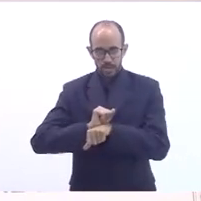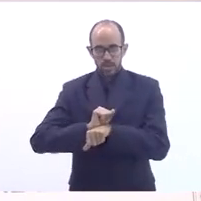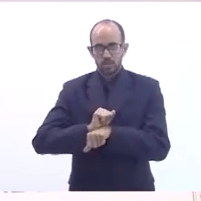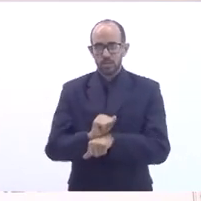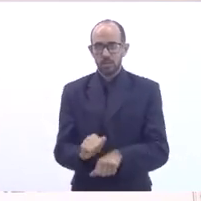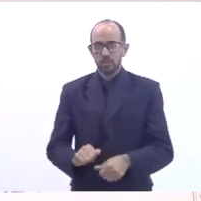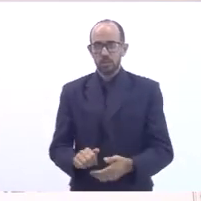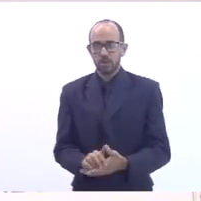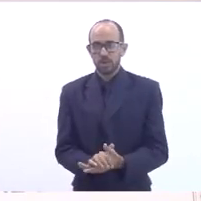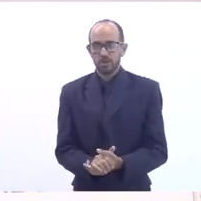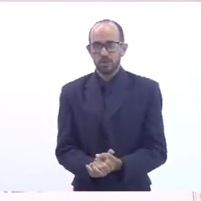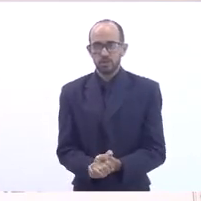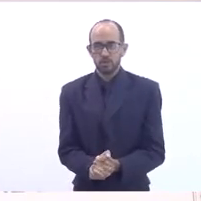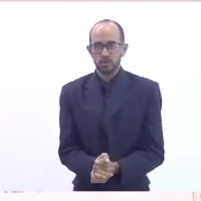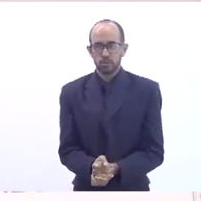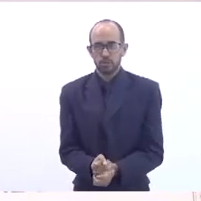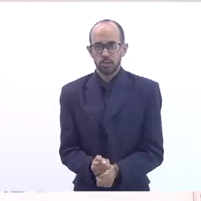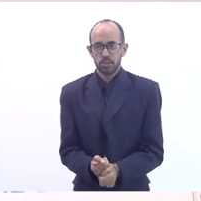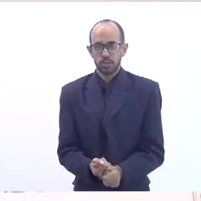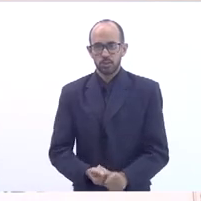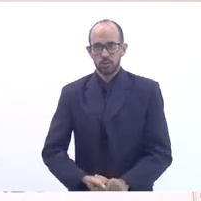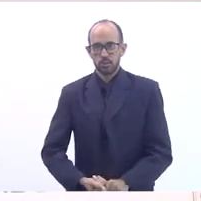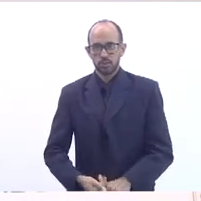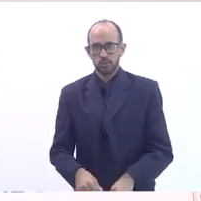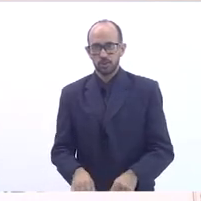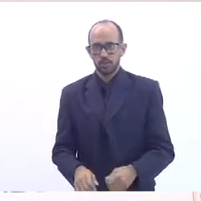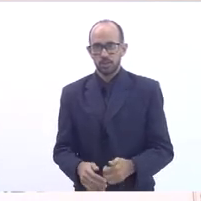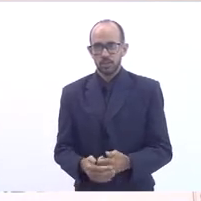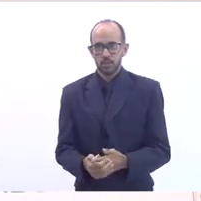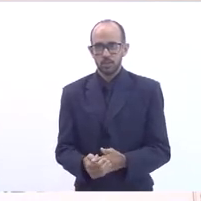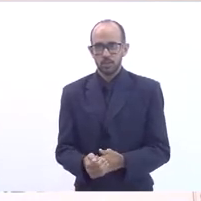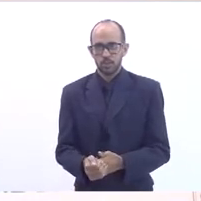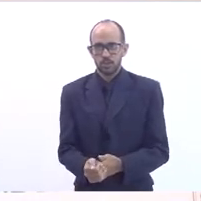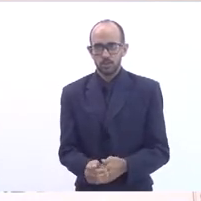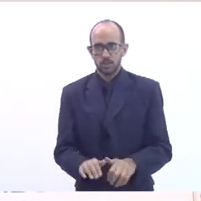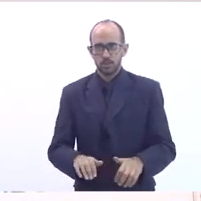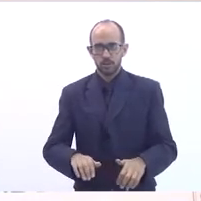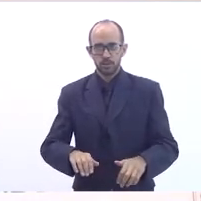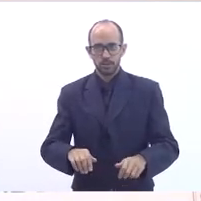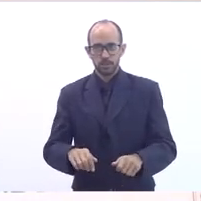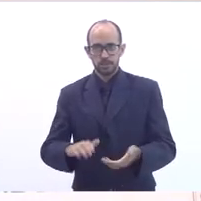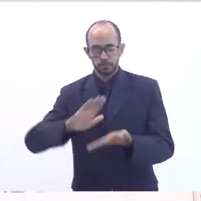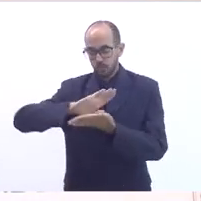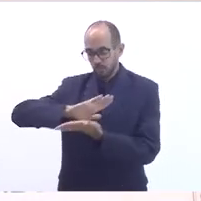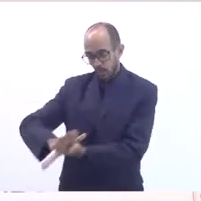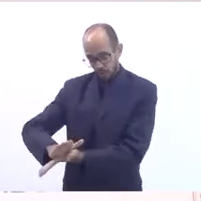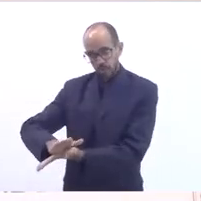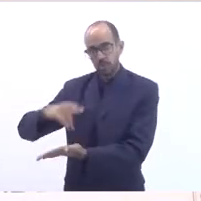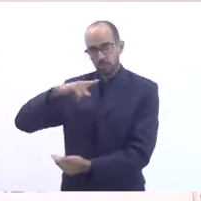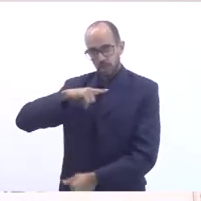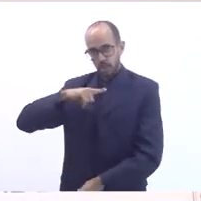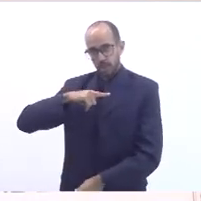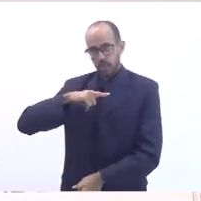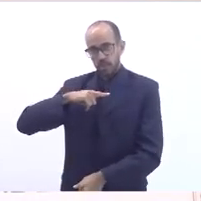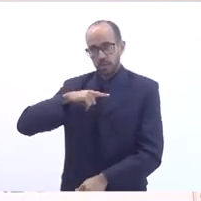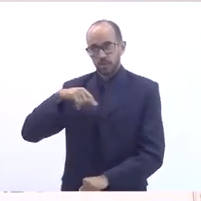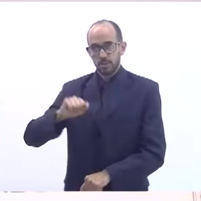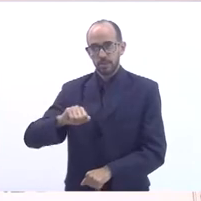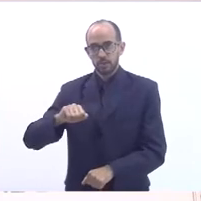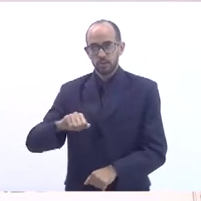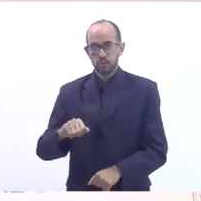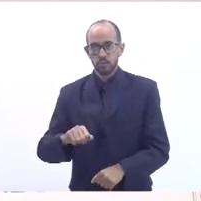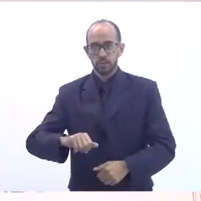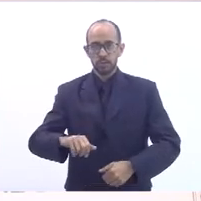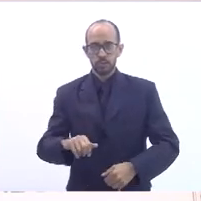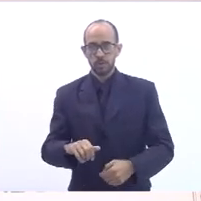existe é genocídio racismo o que o que é o crime de genocídio terminado é